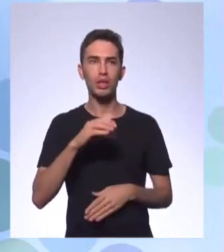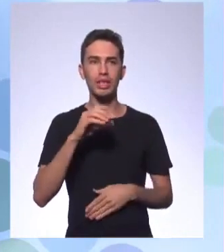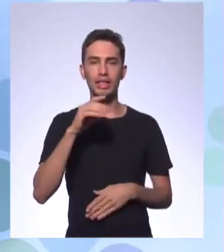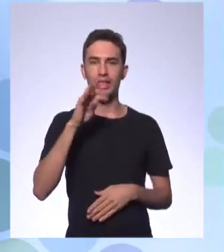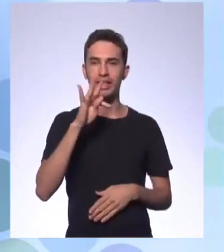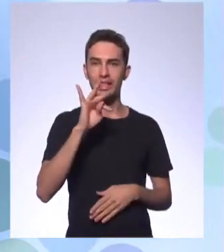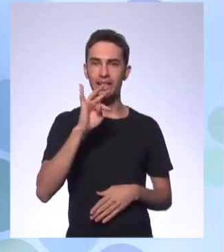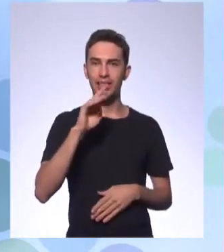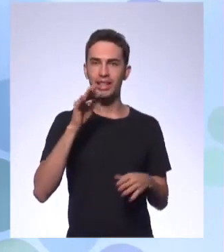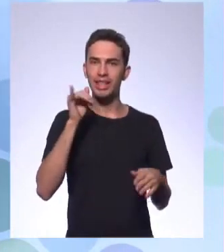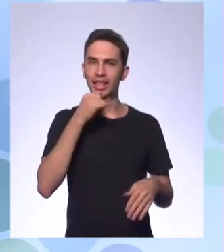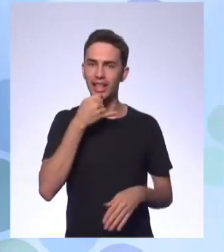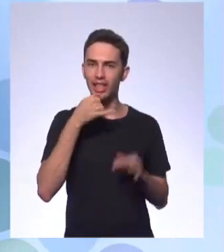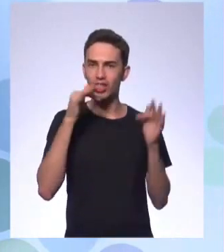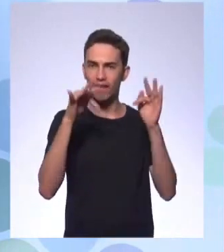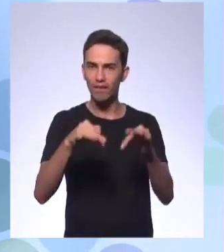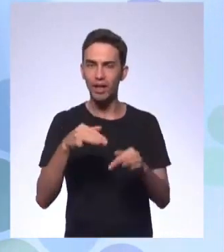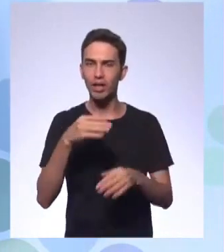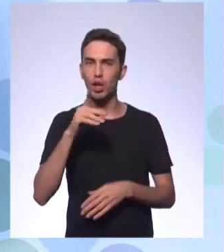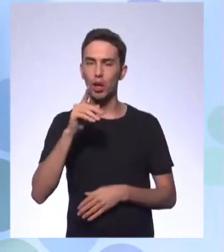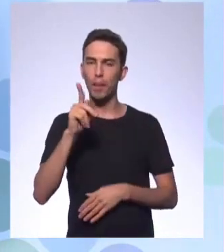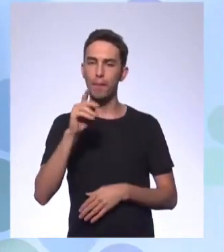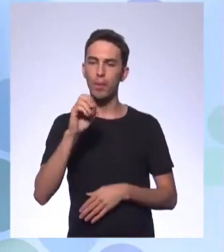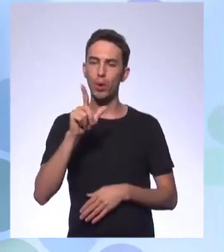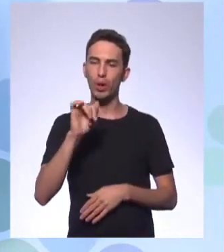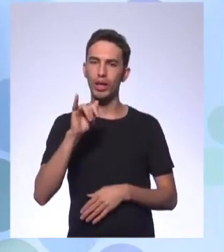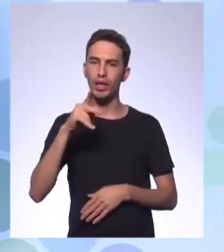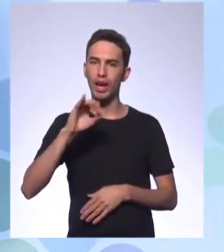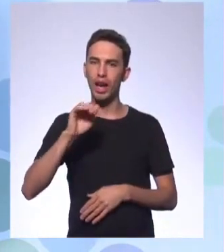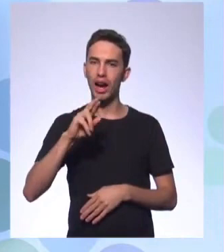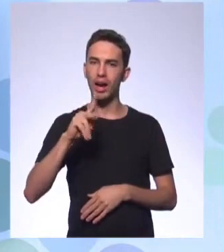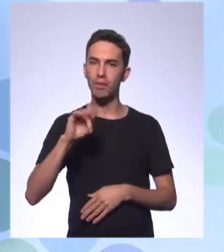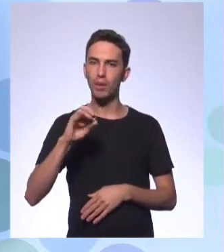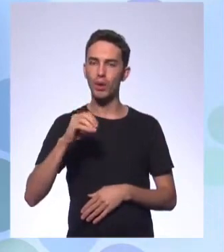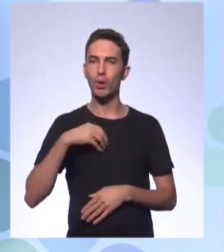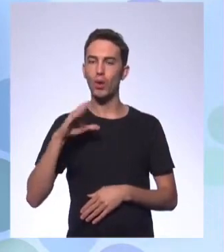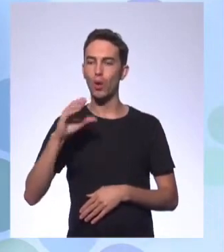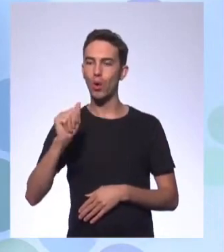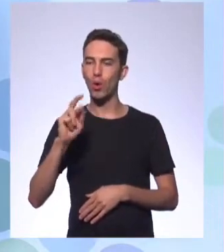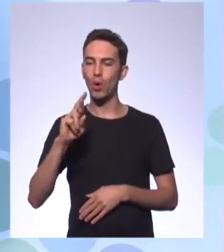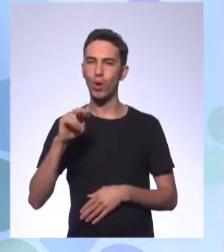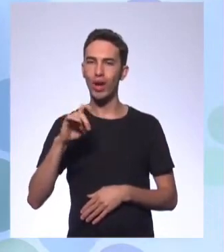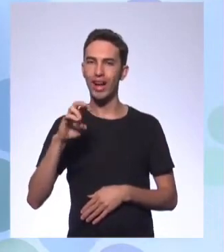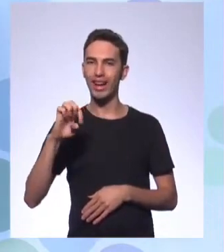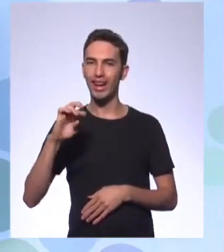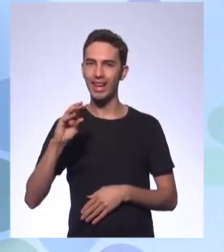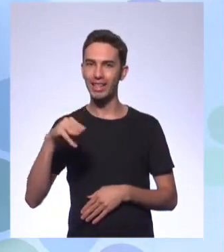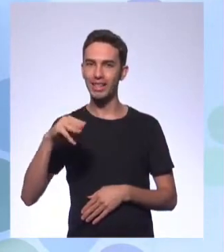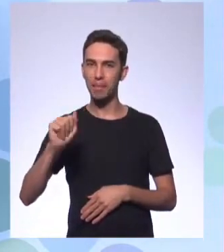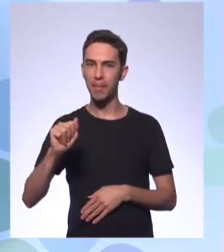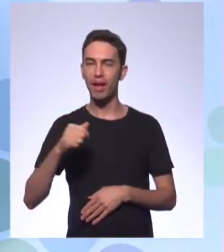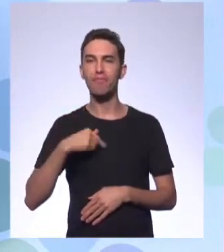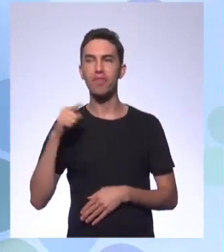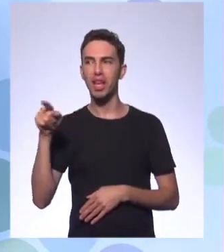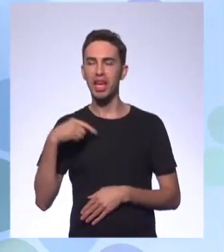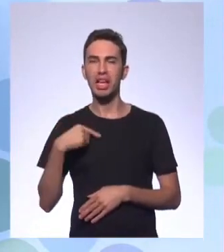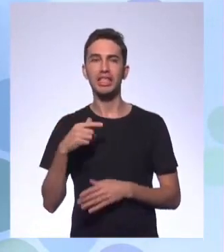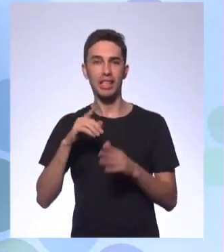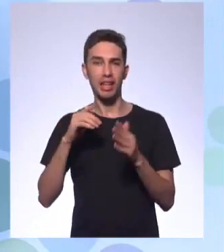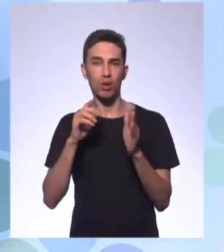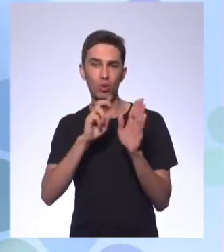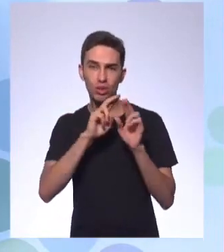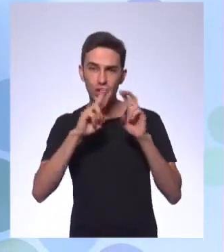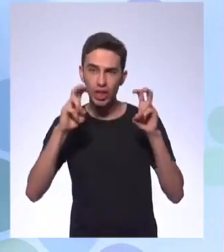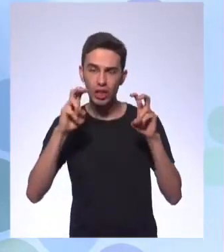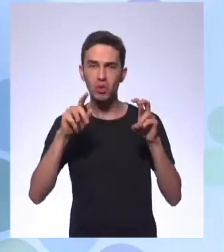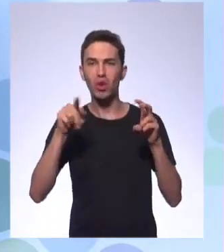Triste Fim de Policarpo Quaresma, a história tem laços de humor. É um cara que quer trazer o Tupi-Guarani para o Brasil. O Lima Barreto é muito irônico. E por